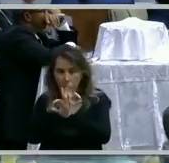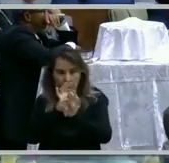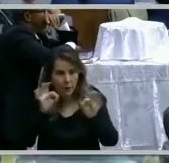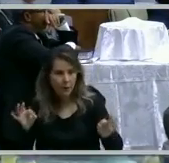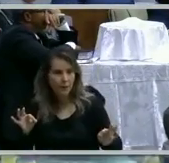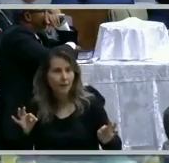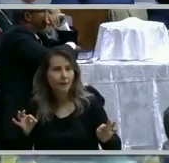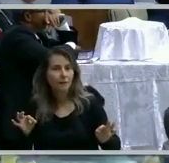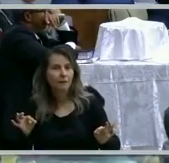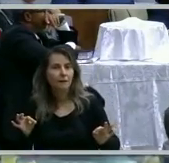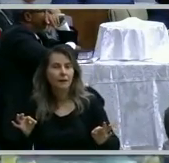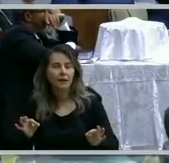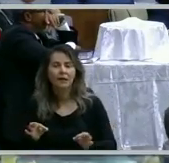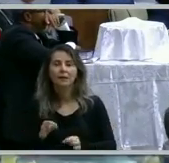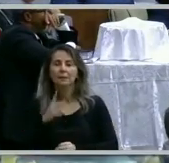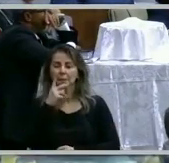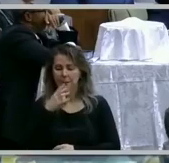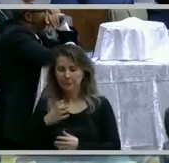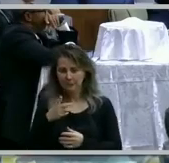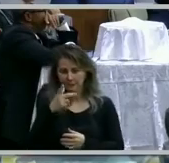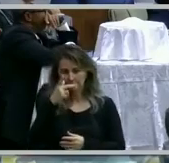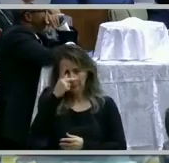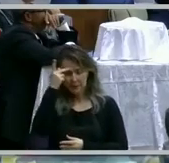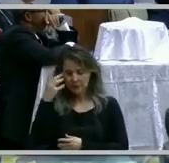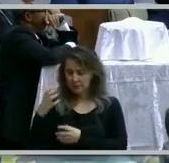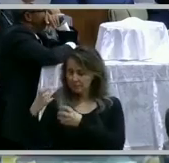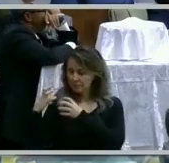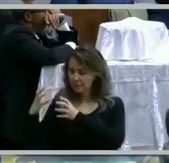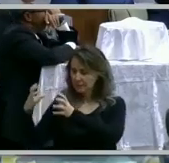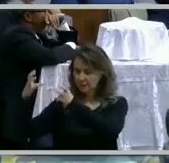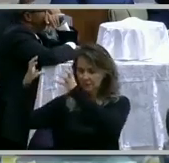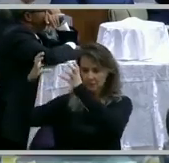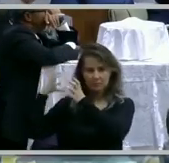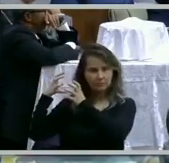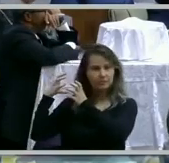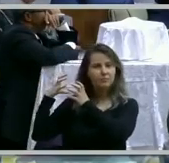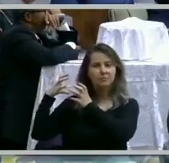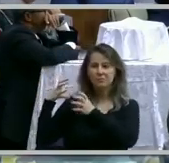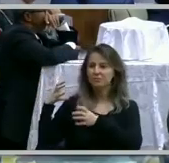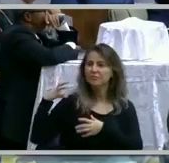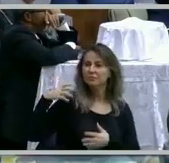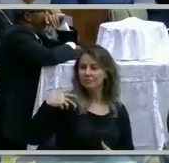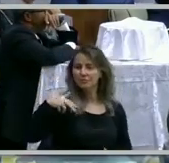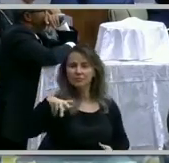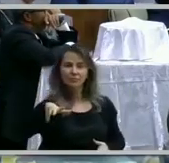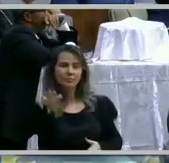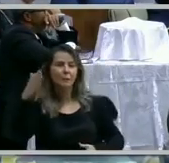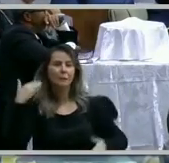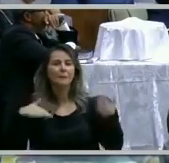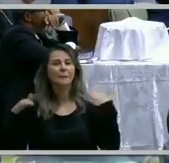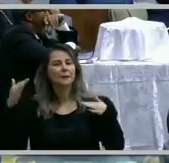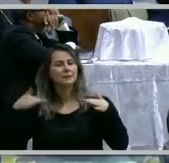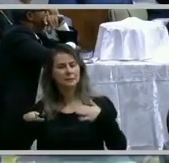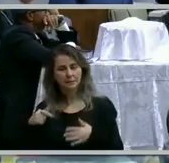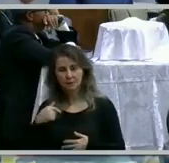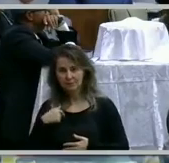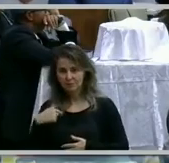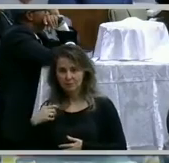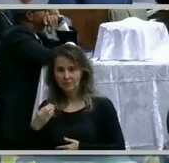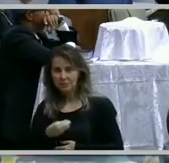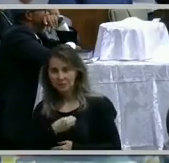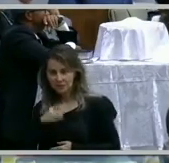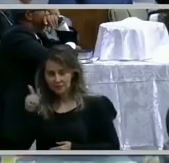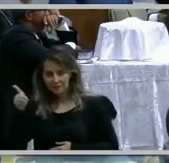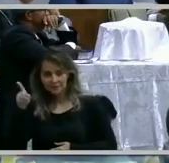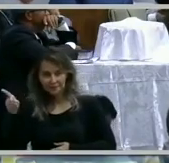Virava burro de carga. Subindo a ladeira, descendo a ladeira, lá em Campina Grande. Morei 7 anos com meus pais, ainda criança ali, em Campina Grande, no